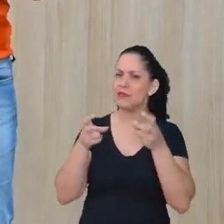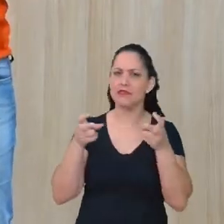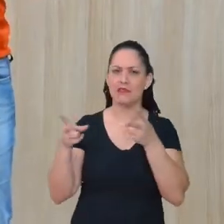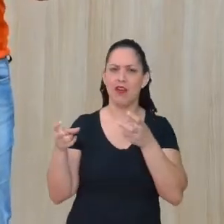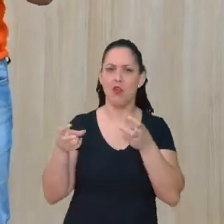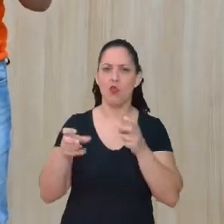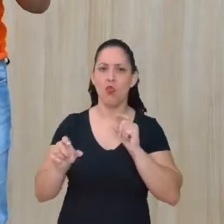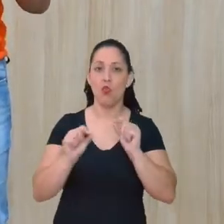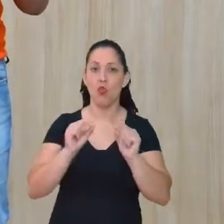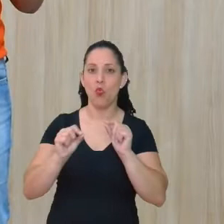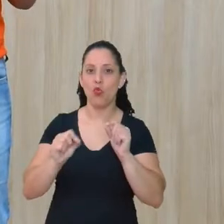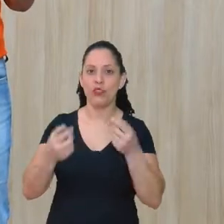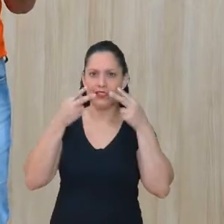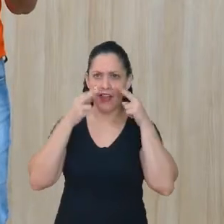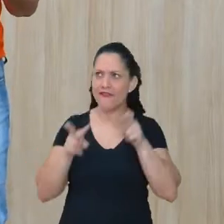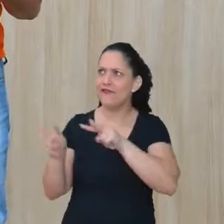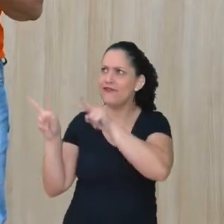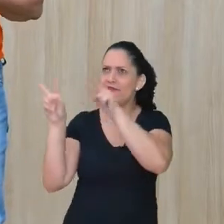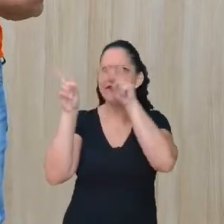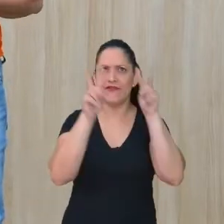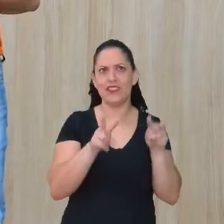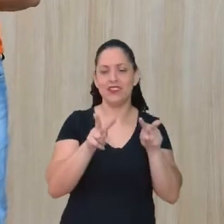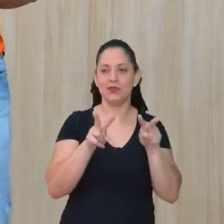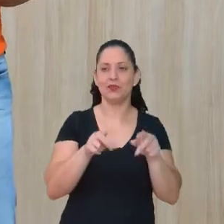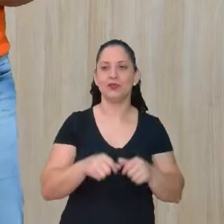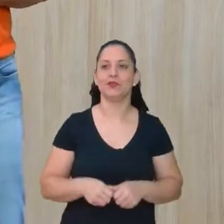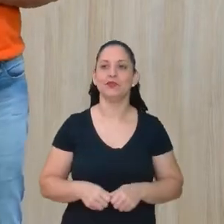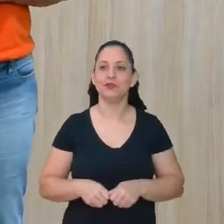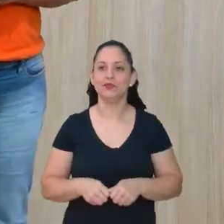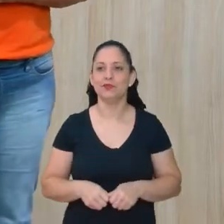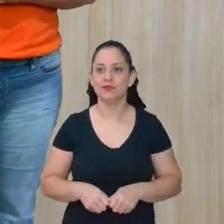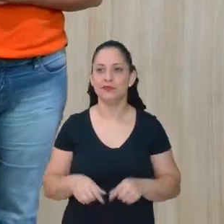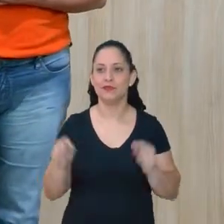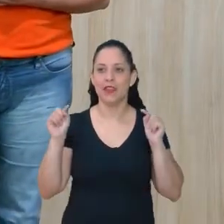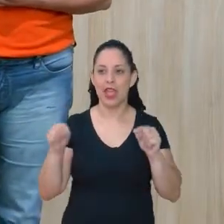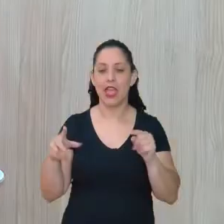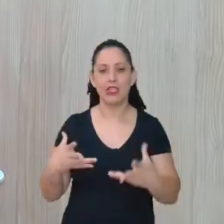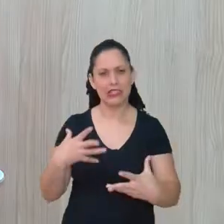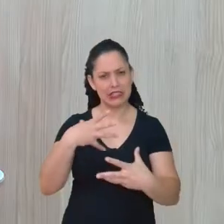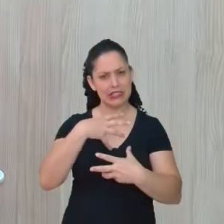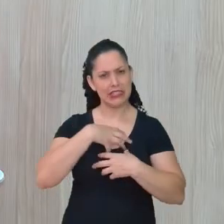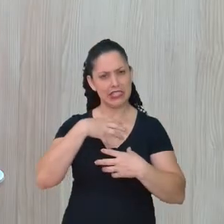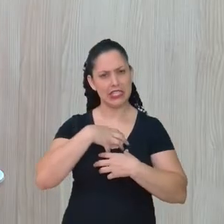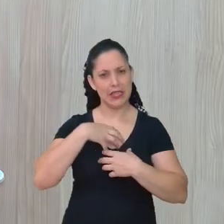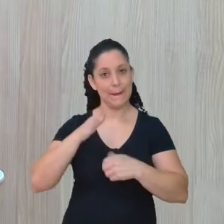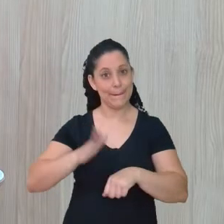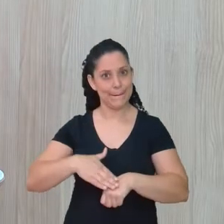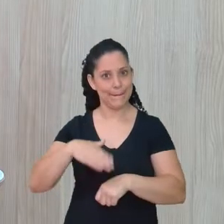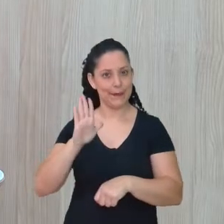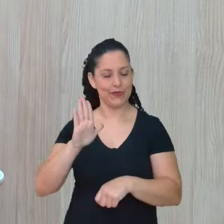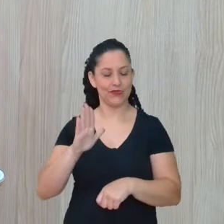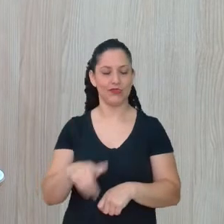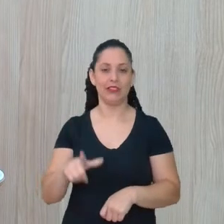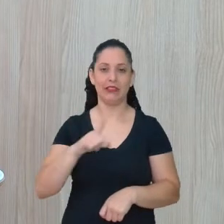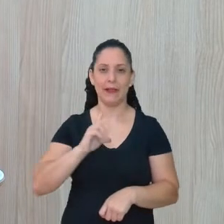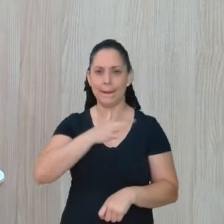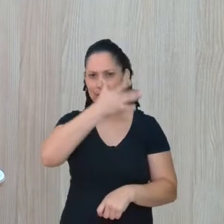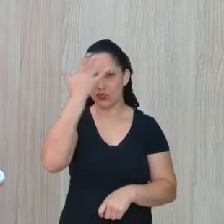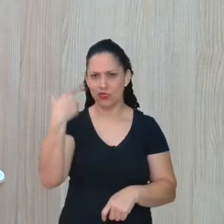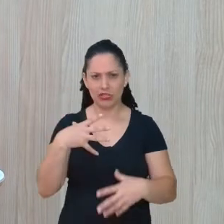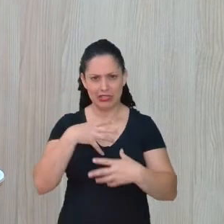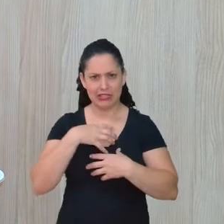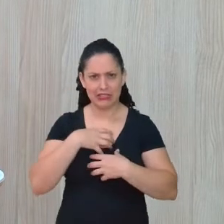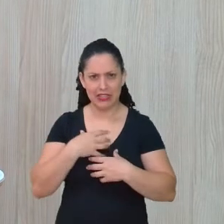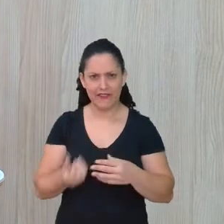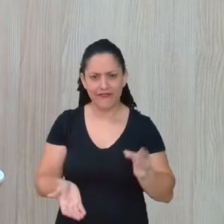interpretação daquilo que ele vê. Né? Então, ele é uma coisa que você sente mais, inclusive tem vezes que você sente na